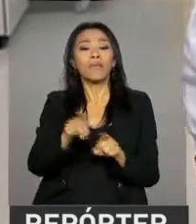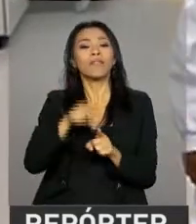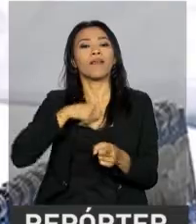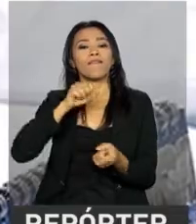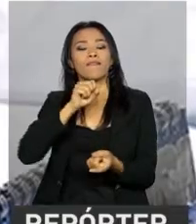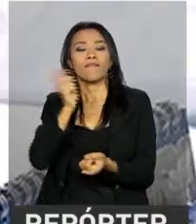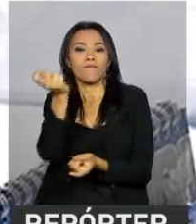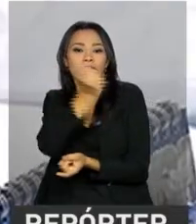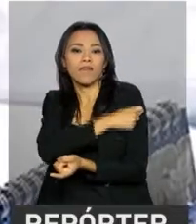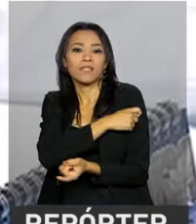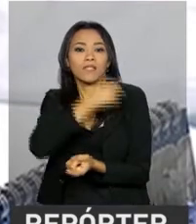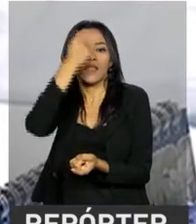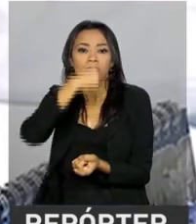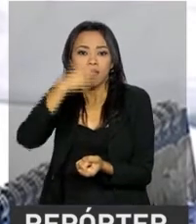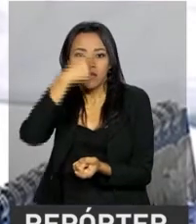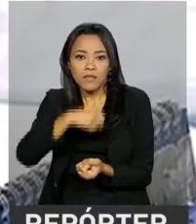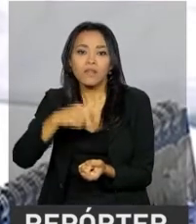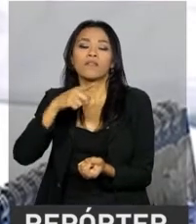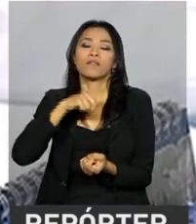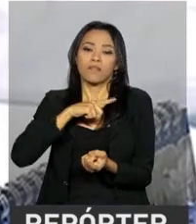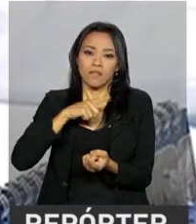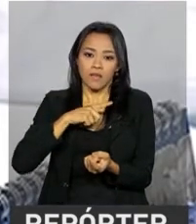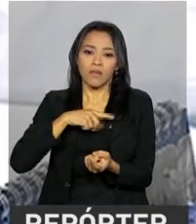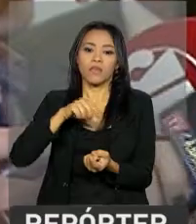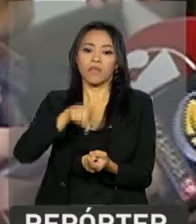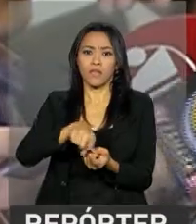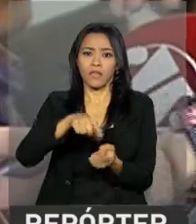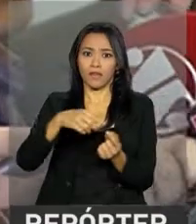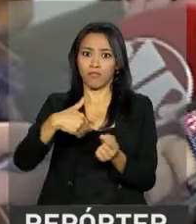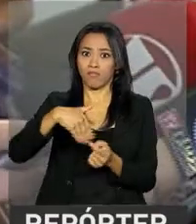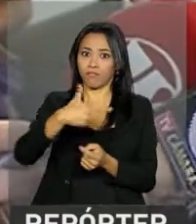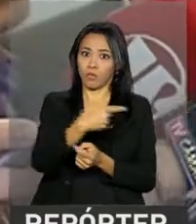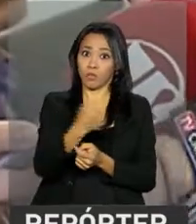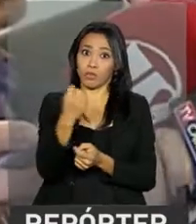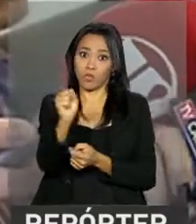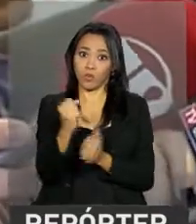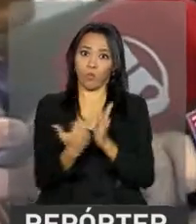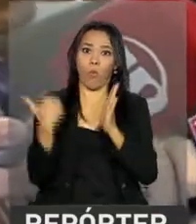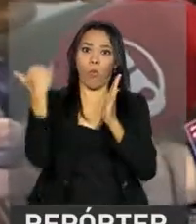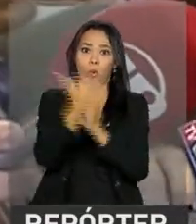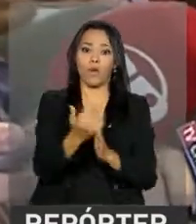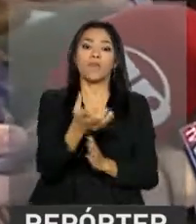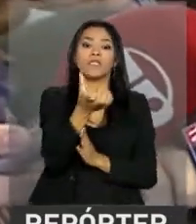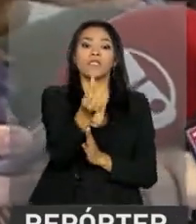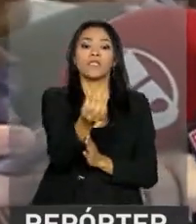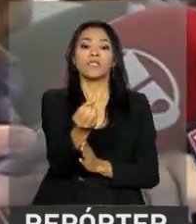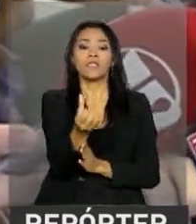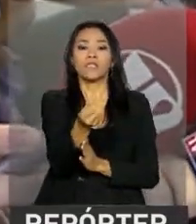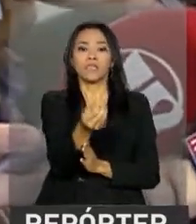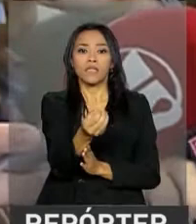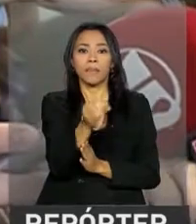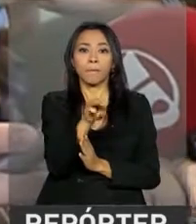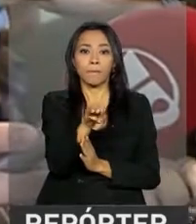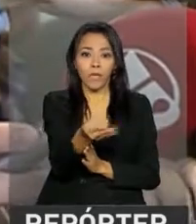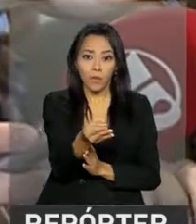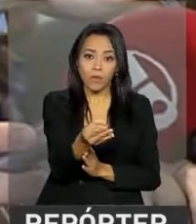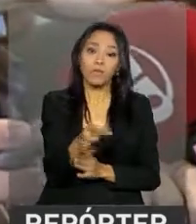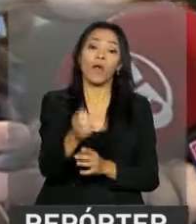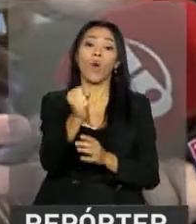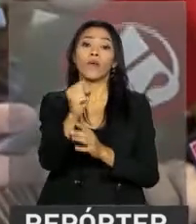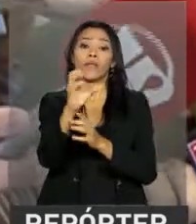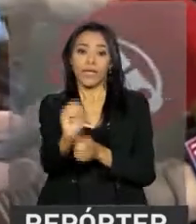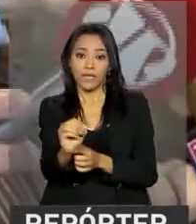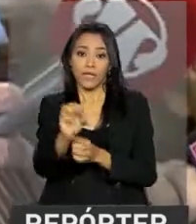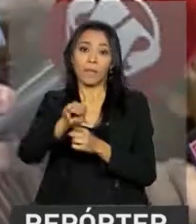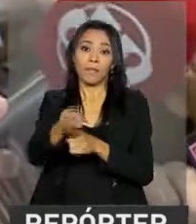acréscimo de 20 milhões de doses em 2018 nós estamos ampliando de 60 milhões de doses para 80 milhões de doses de referência